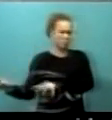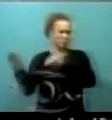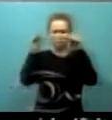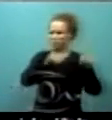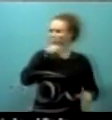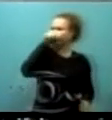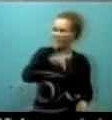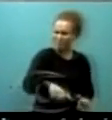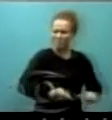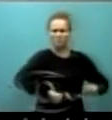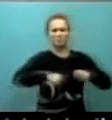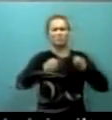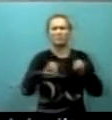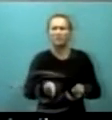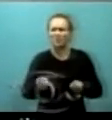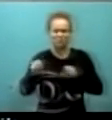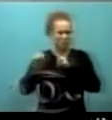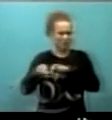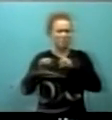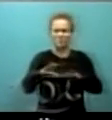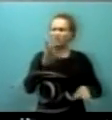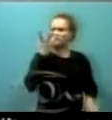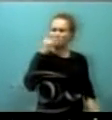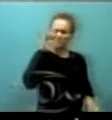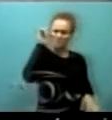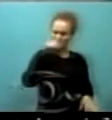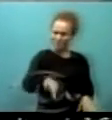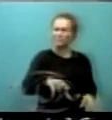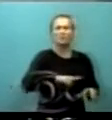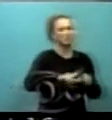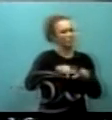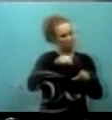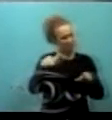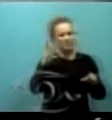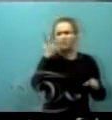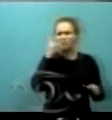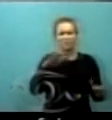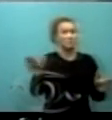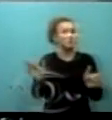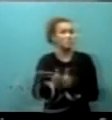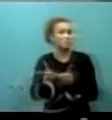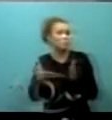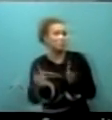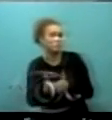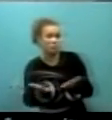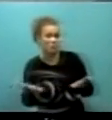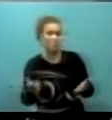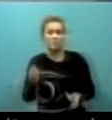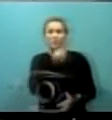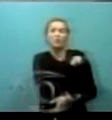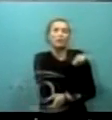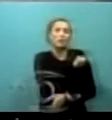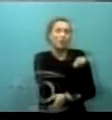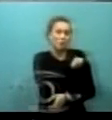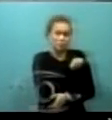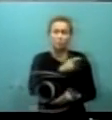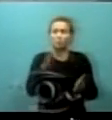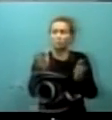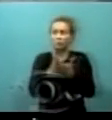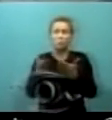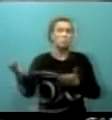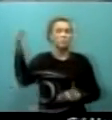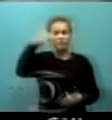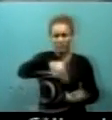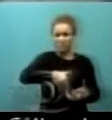se dedicar a Joinville, se dedicar ao mais carente, aquelas crianças que estão hoje aqui tendo condições de